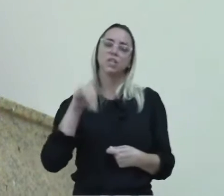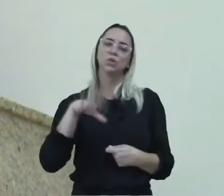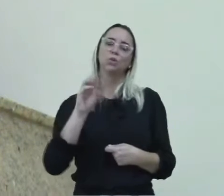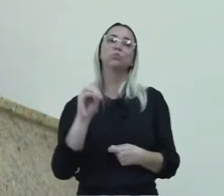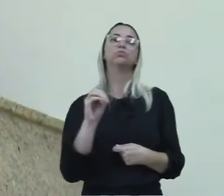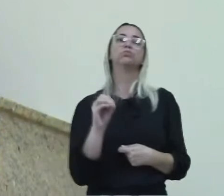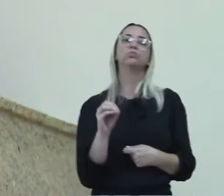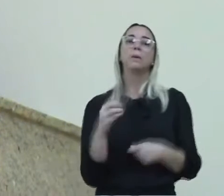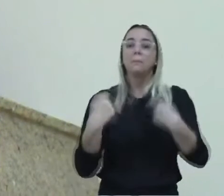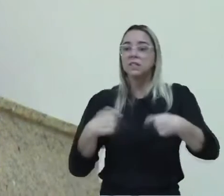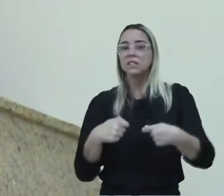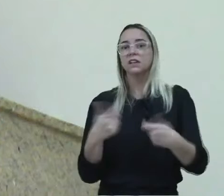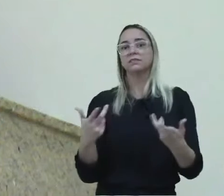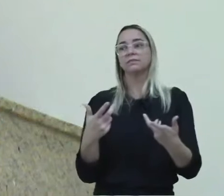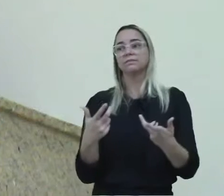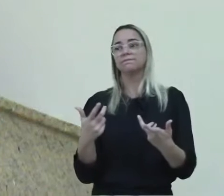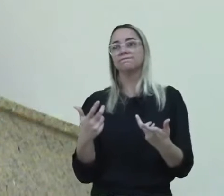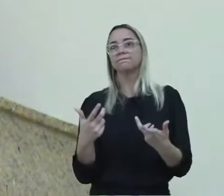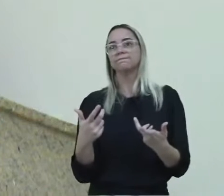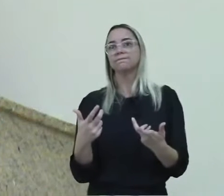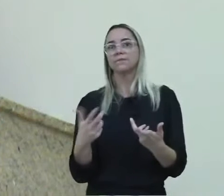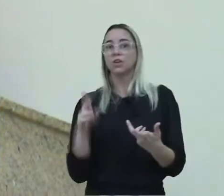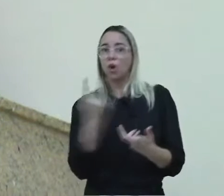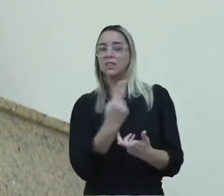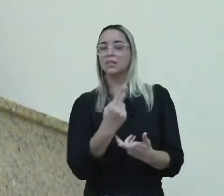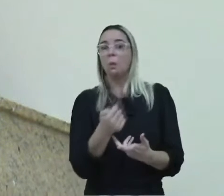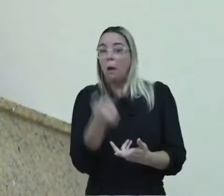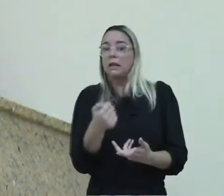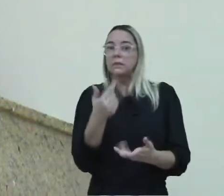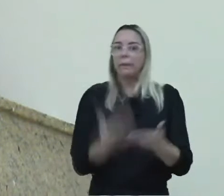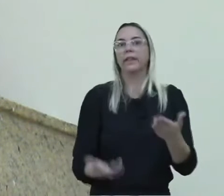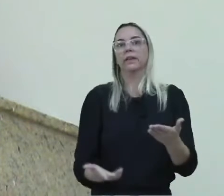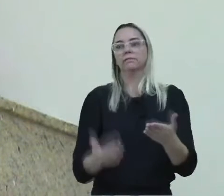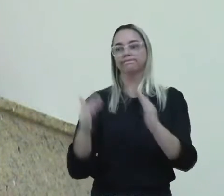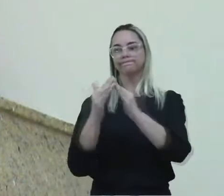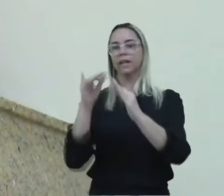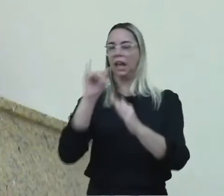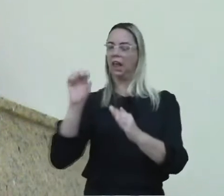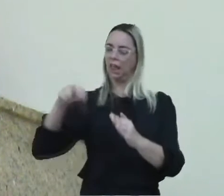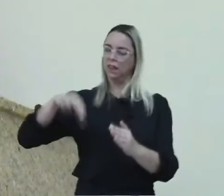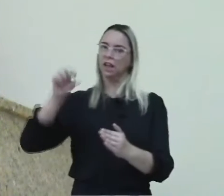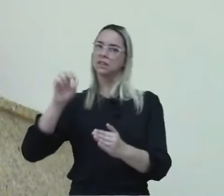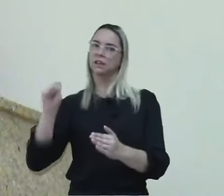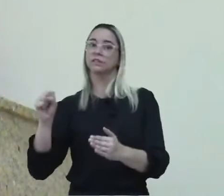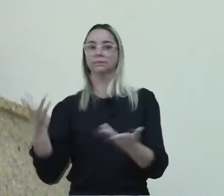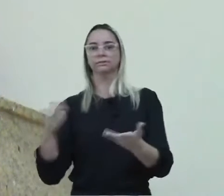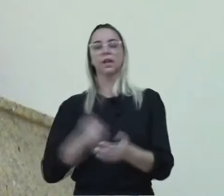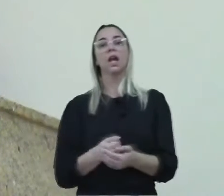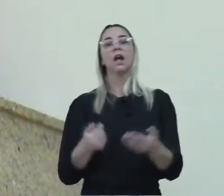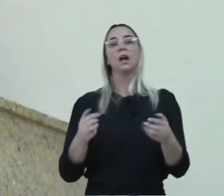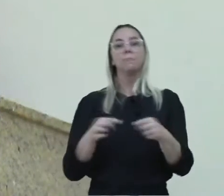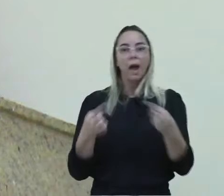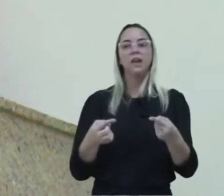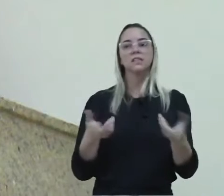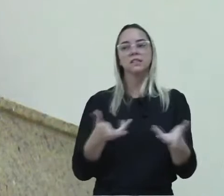perder essas agências do INSS nesses municípios. Mas fica aí, eu quero parabenizar desde já a FETAP